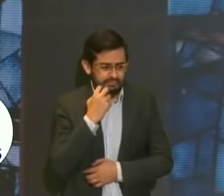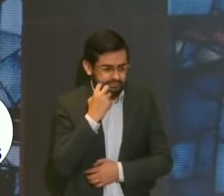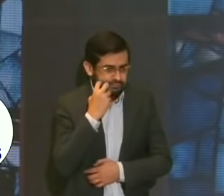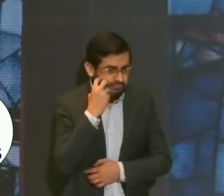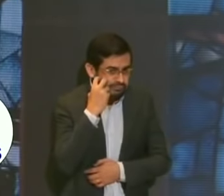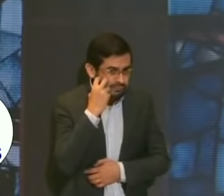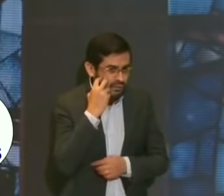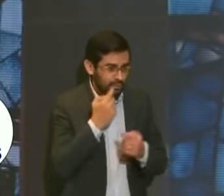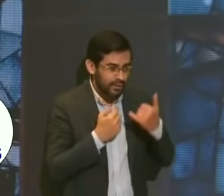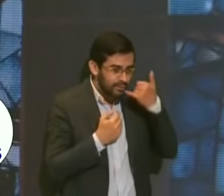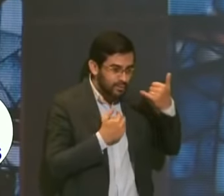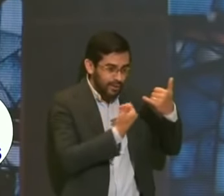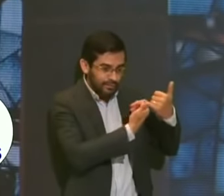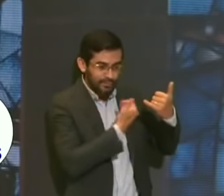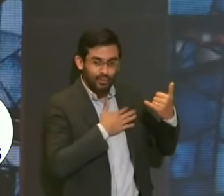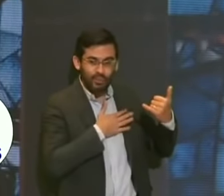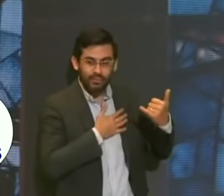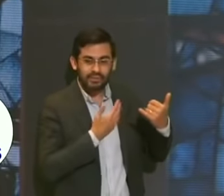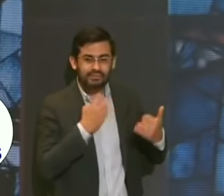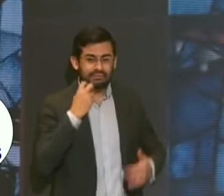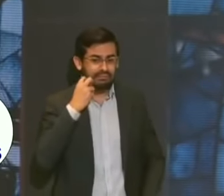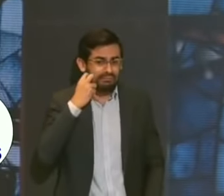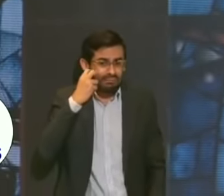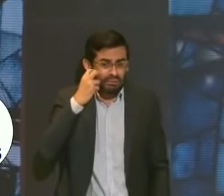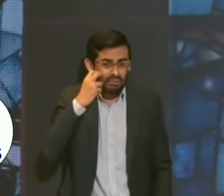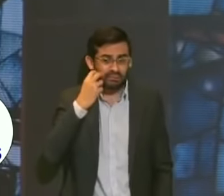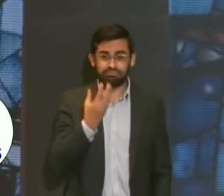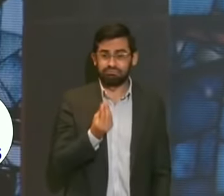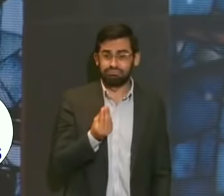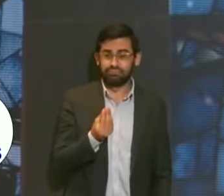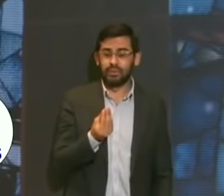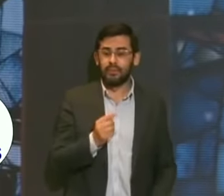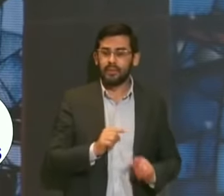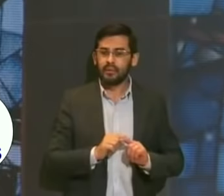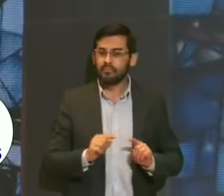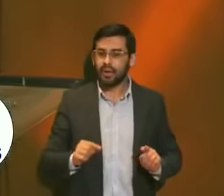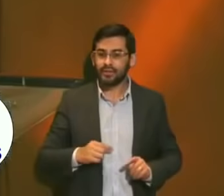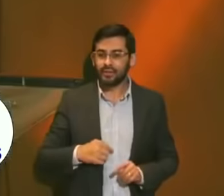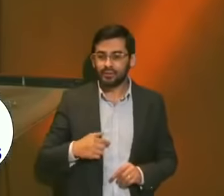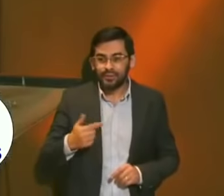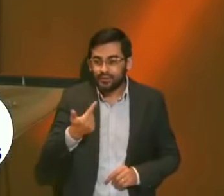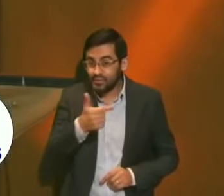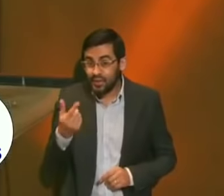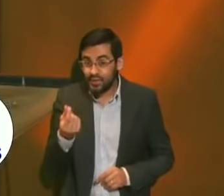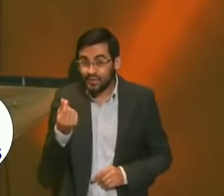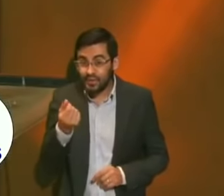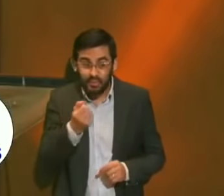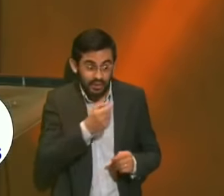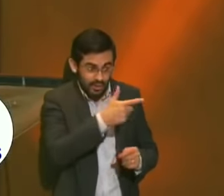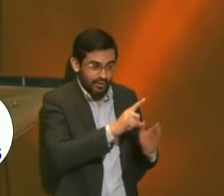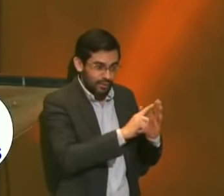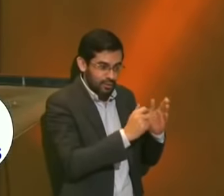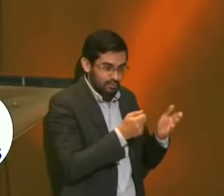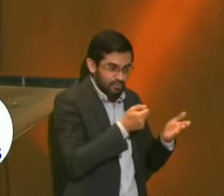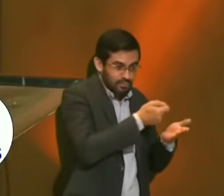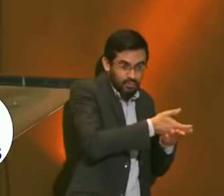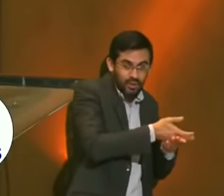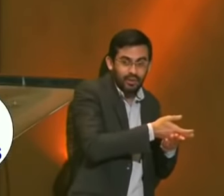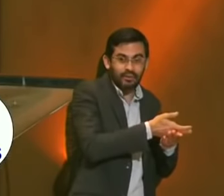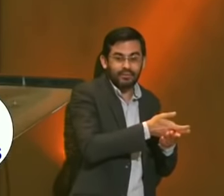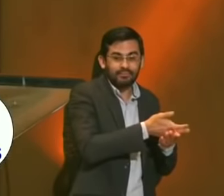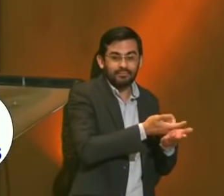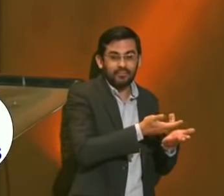mas uma vergonha, tamanho. E o pior é que eu não tinha dinheiro para cobrir aquele